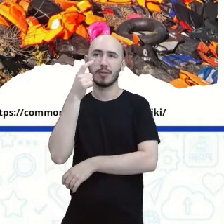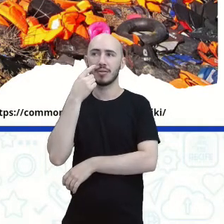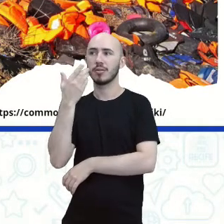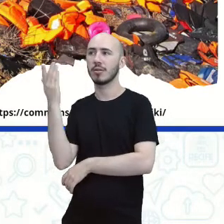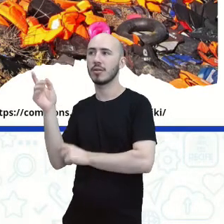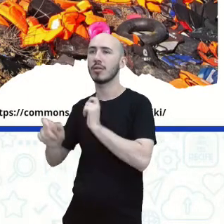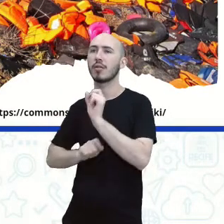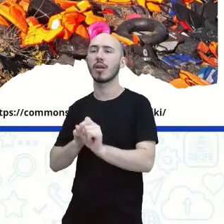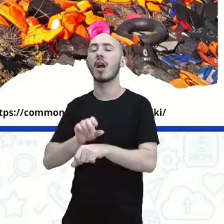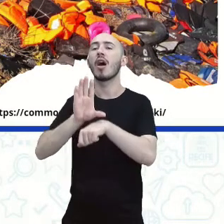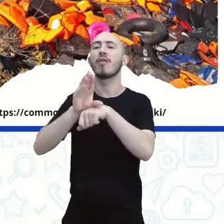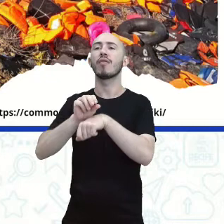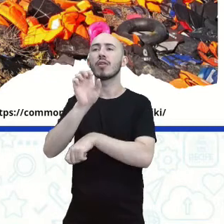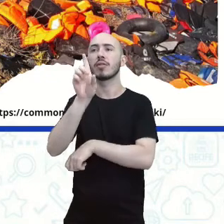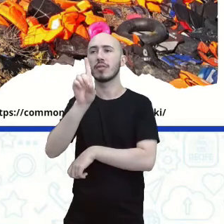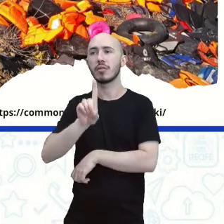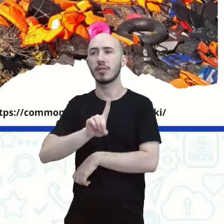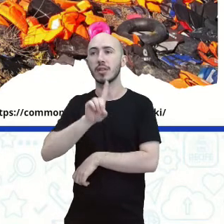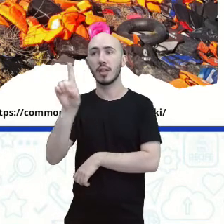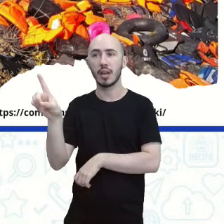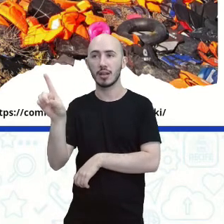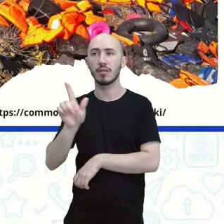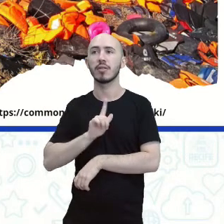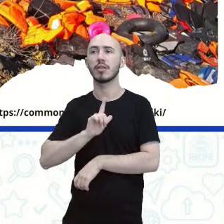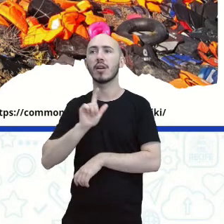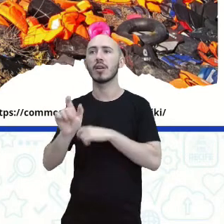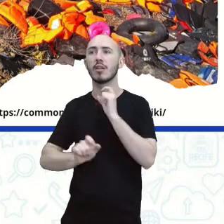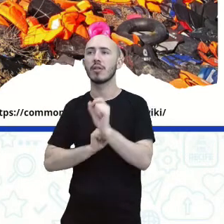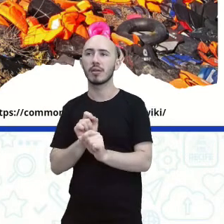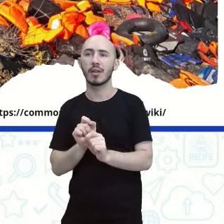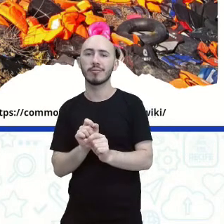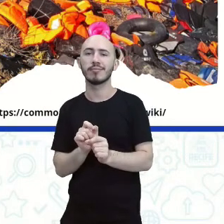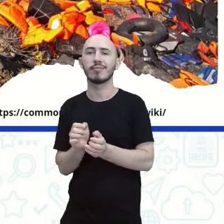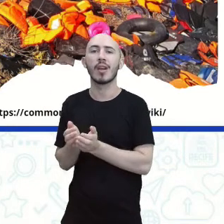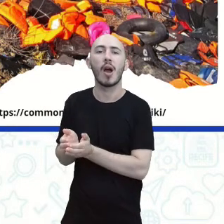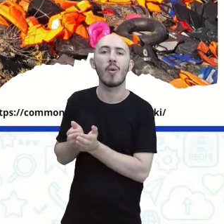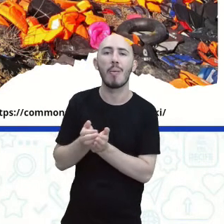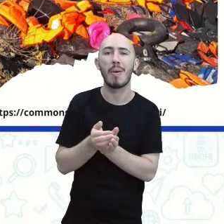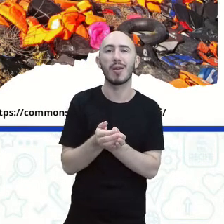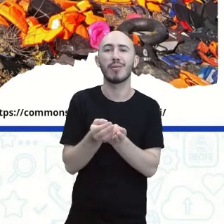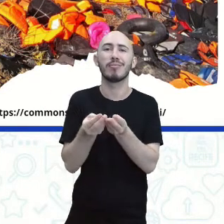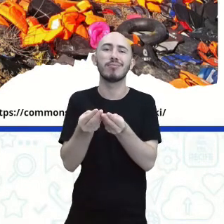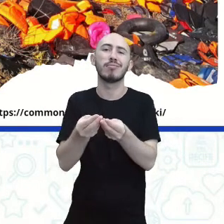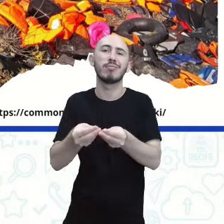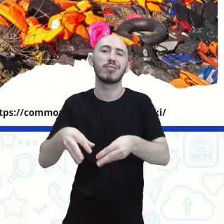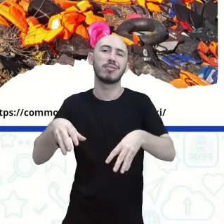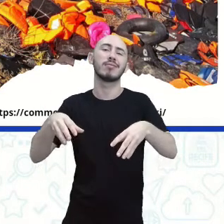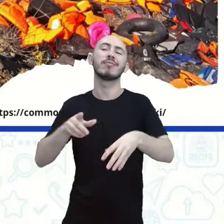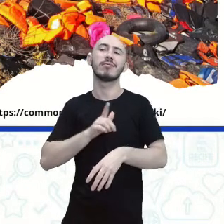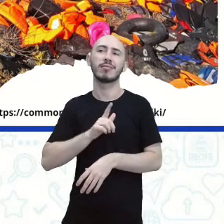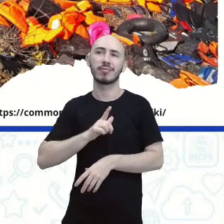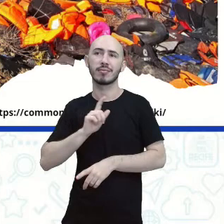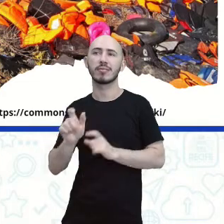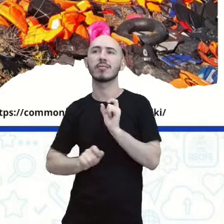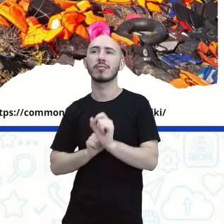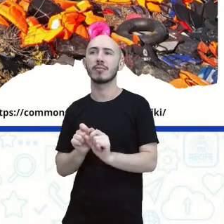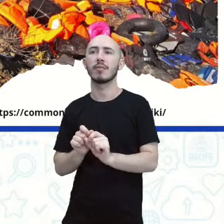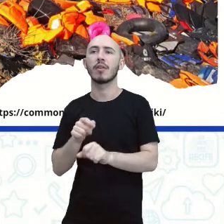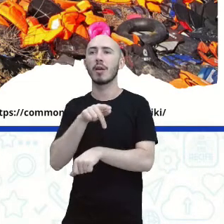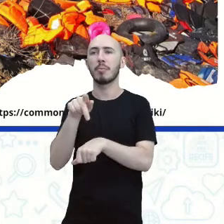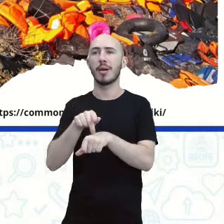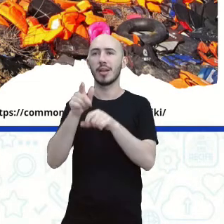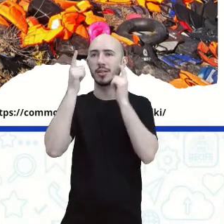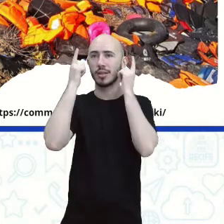lado direito aqui, restos de uma embarcação, tá? Que com os coletes do pessoal, ou seja, o pessoal deixou, foi na Grécia,